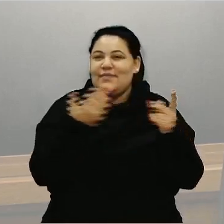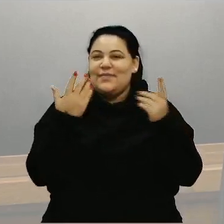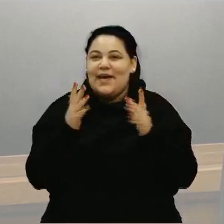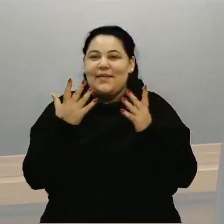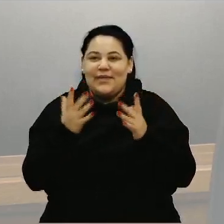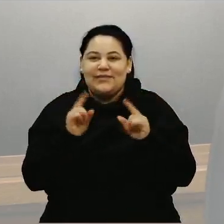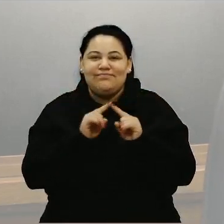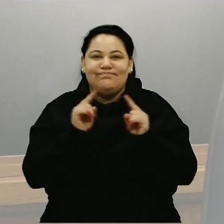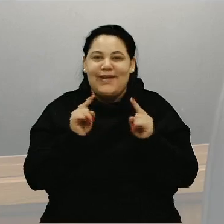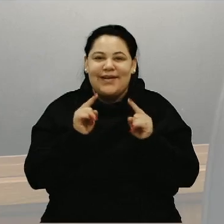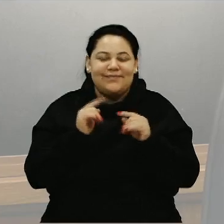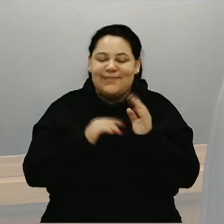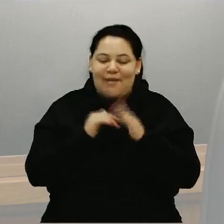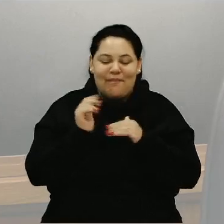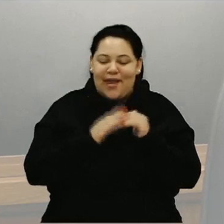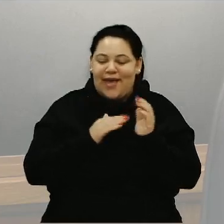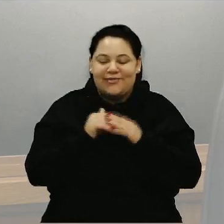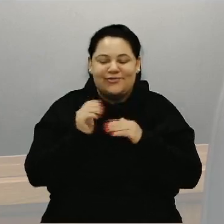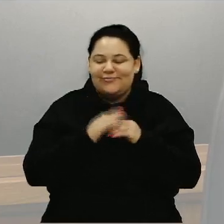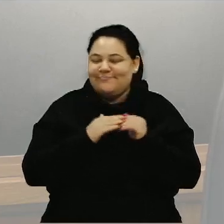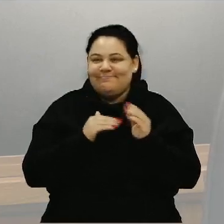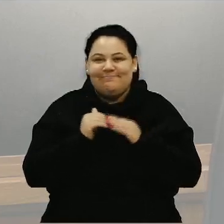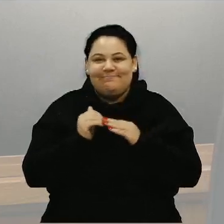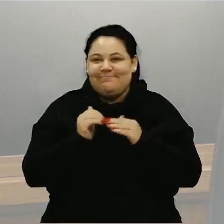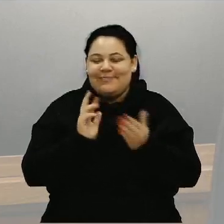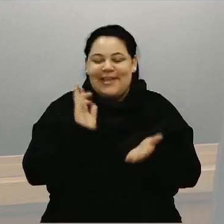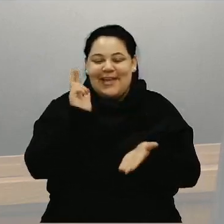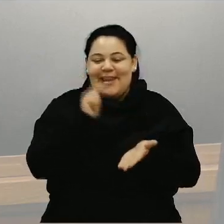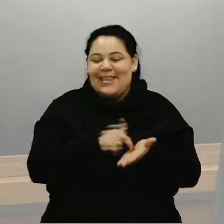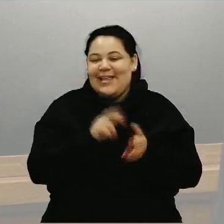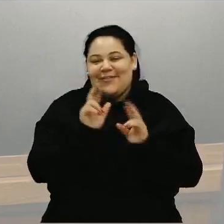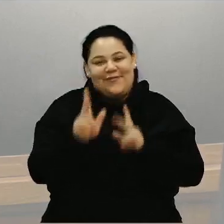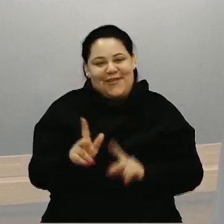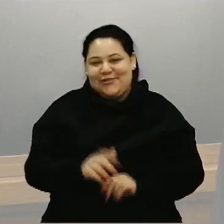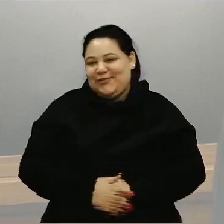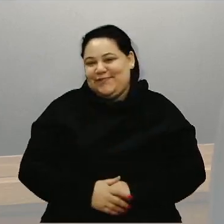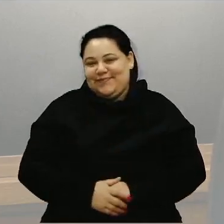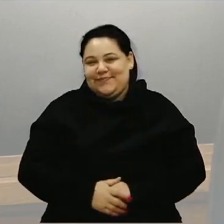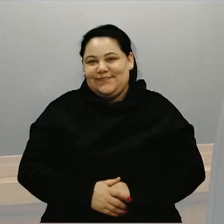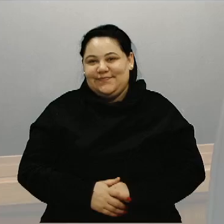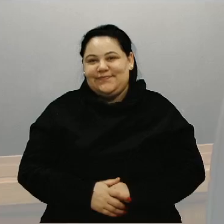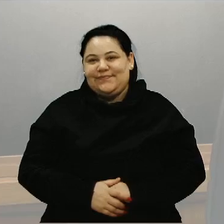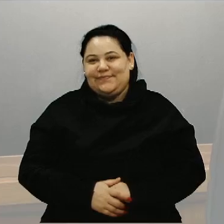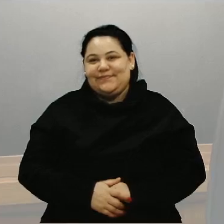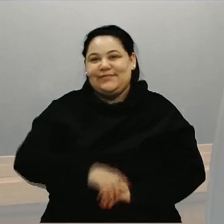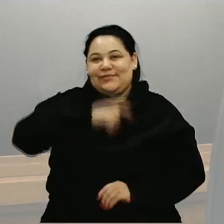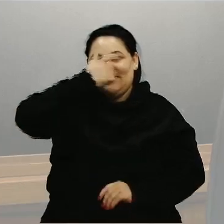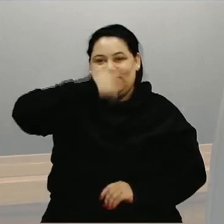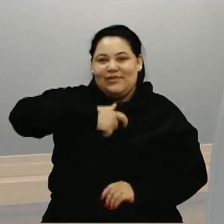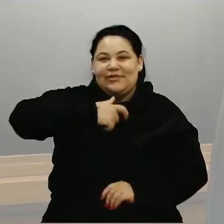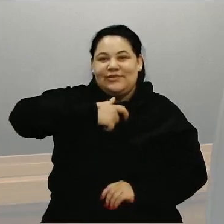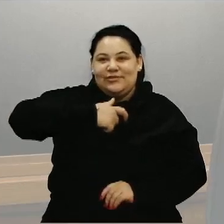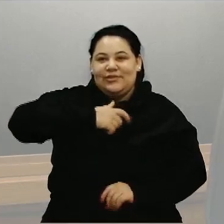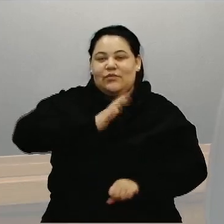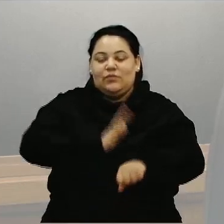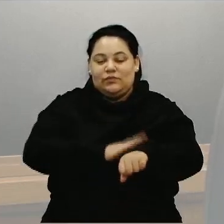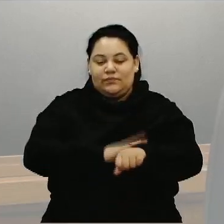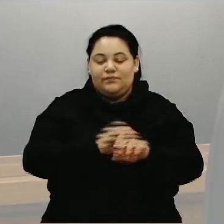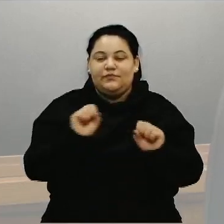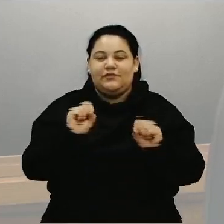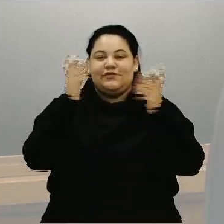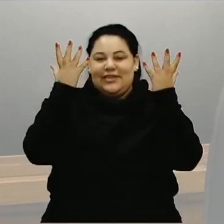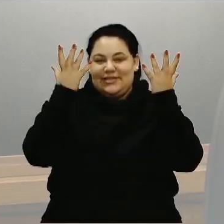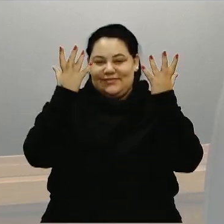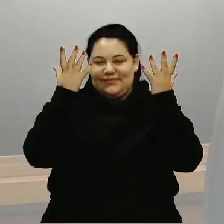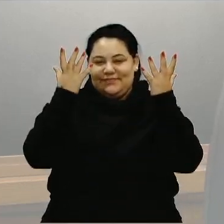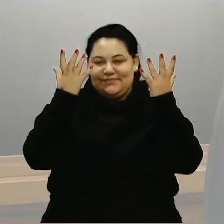mas na prática a nossa situação é difícil, né? Então, eu acho que é um momento, sim, de festa, de homenagem,